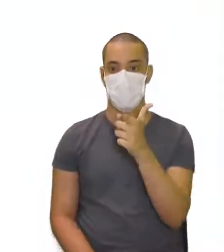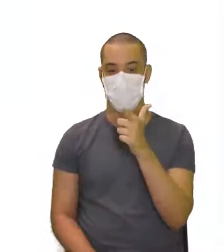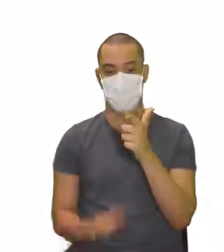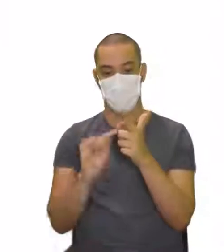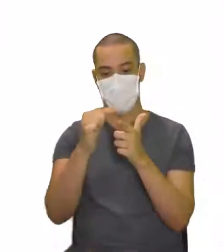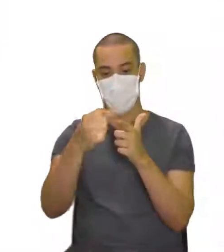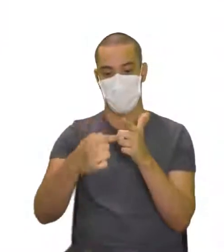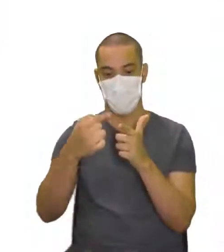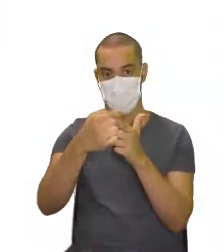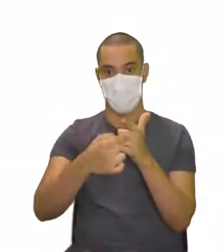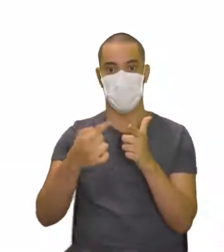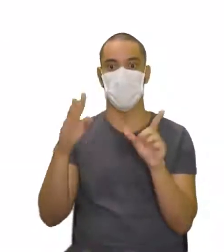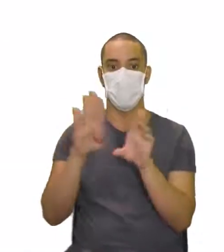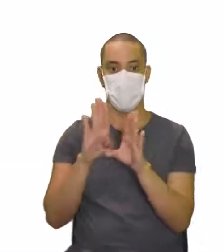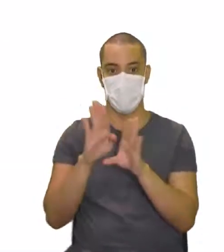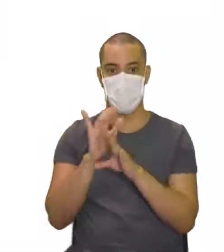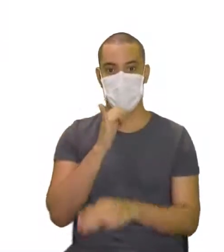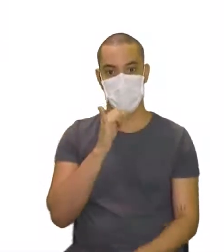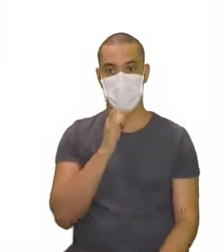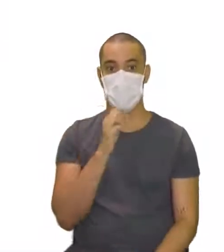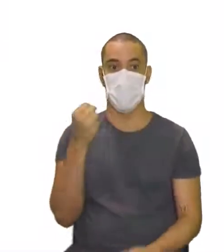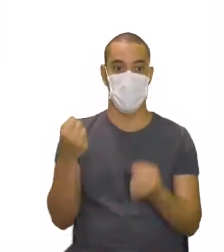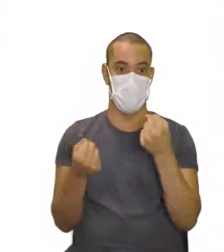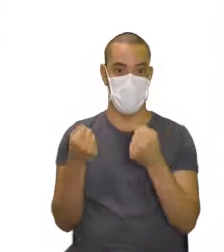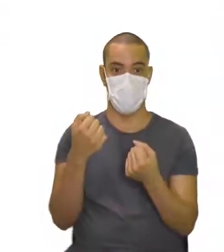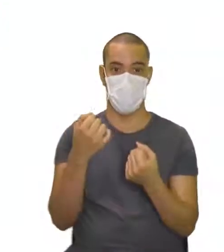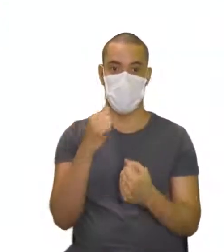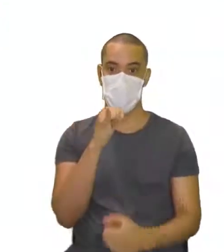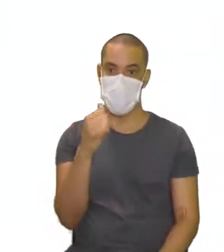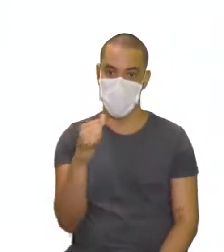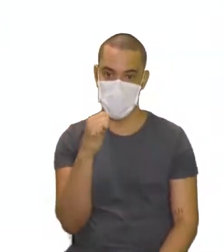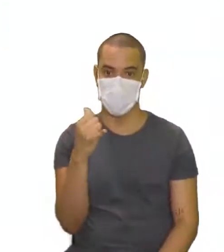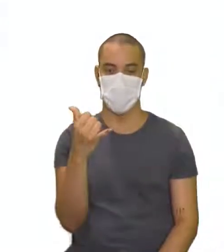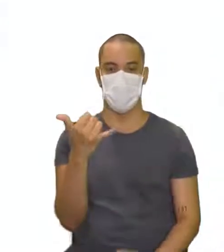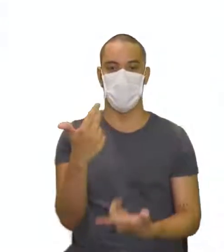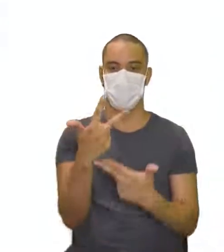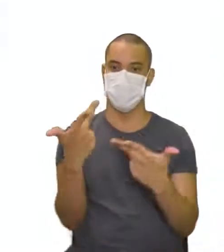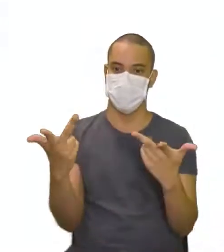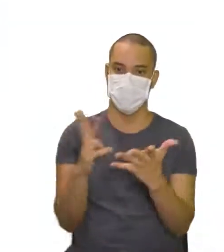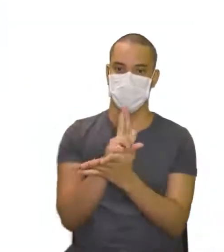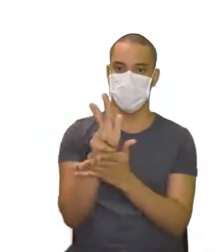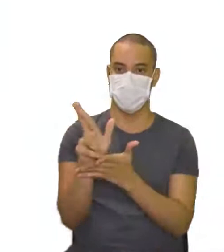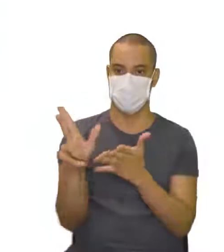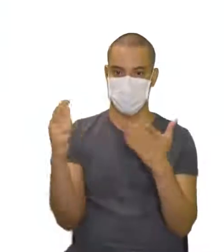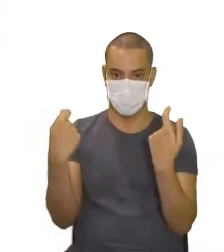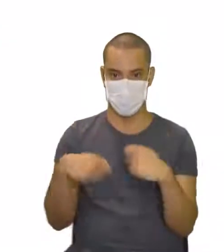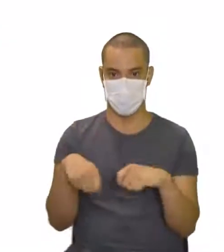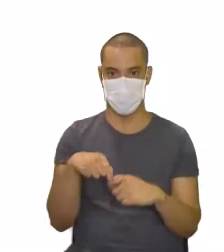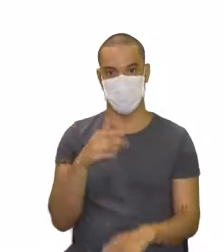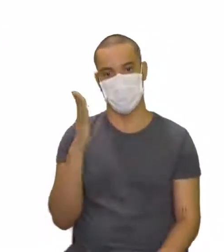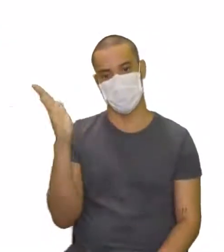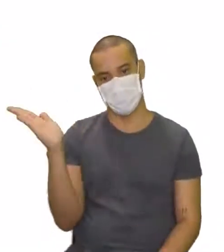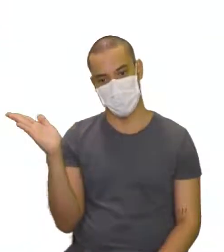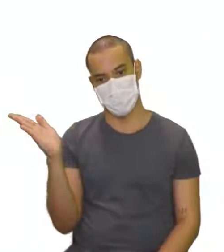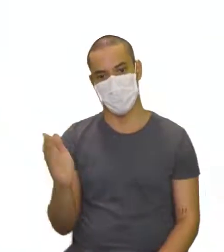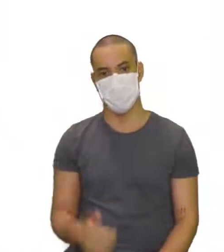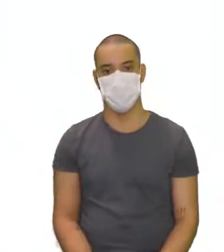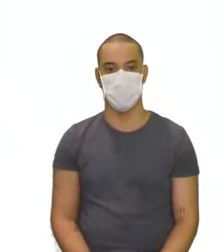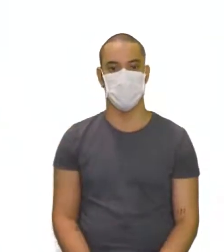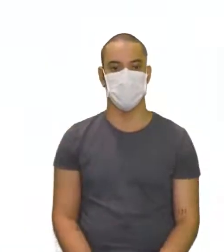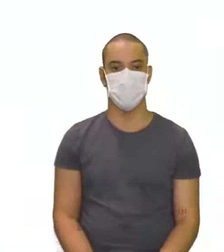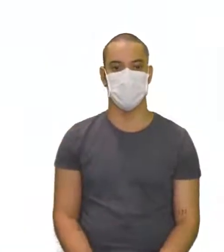de receptores. Nós vimos aí, olha só, qualquer tipo de aparelho que necessite, né, de energia elétrica para se movimentar, é um